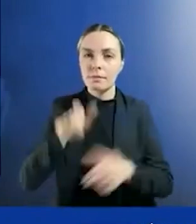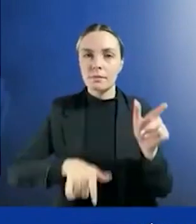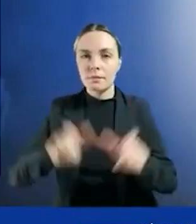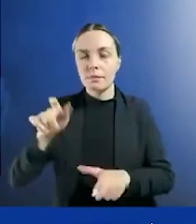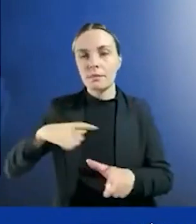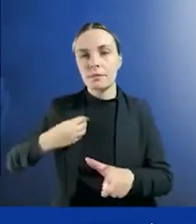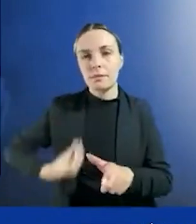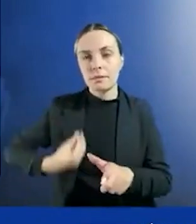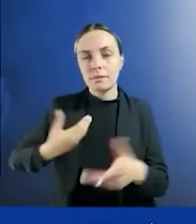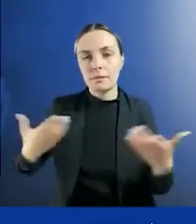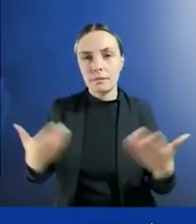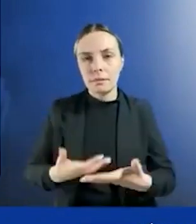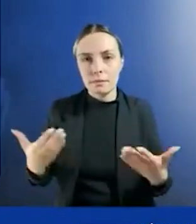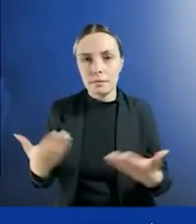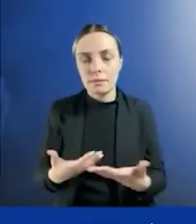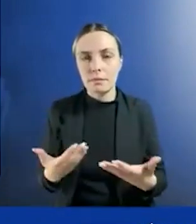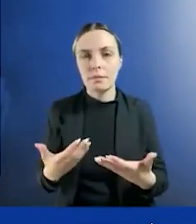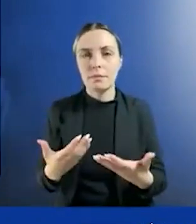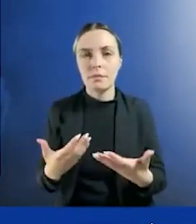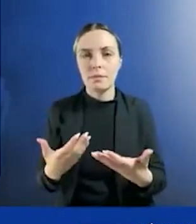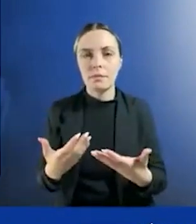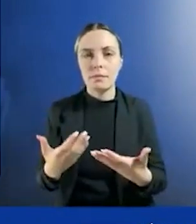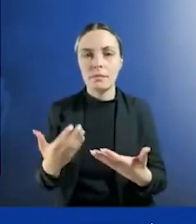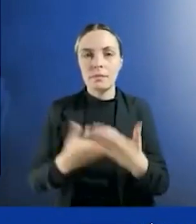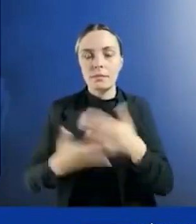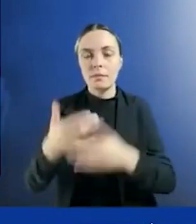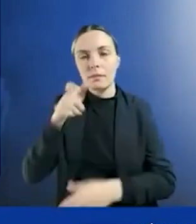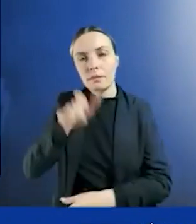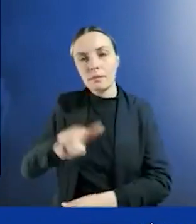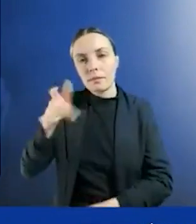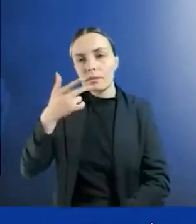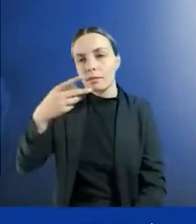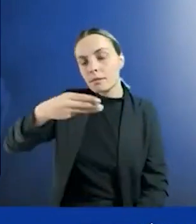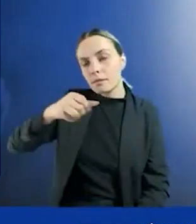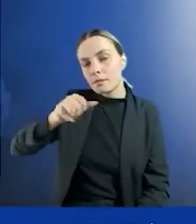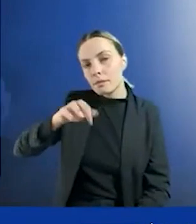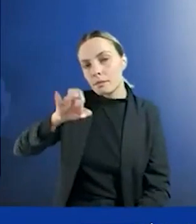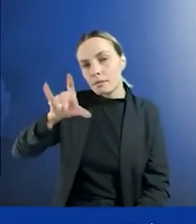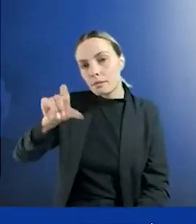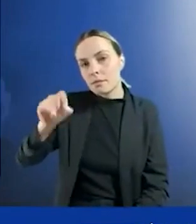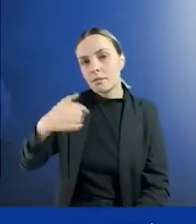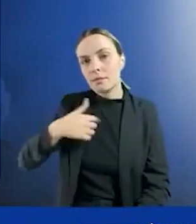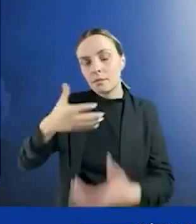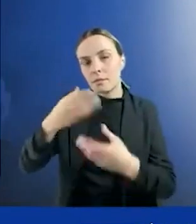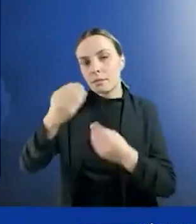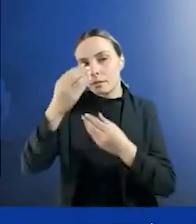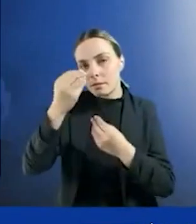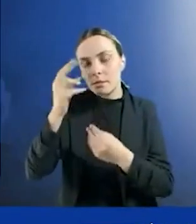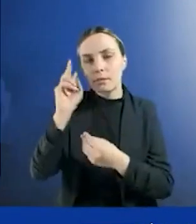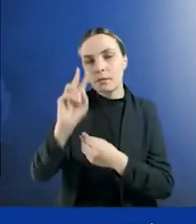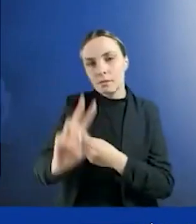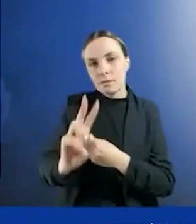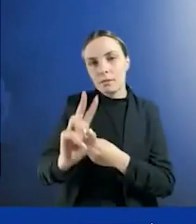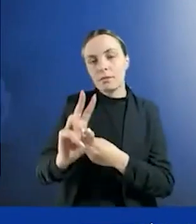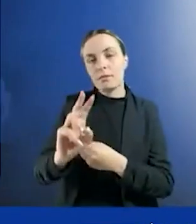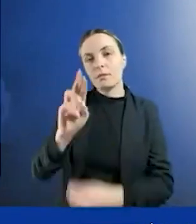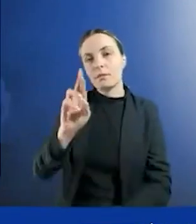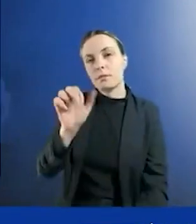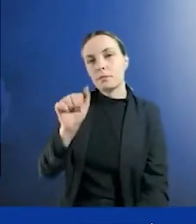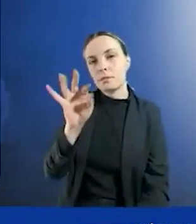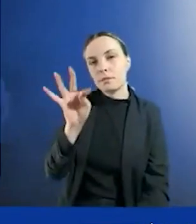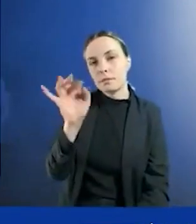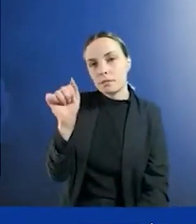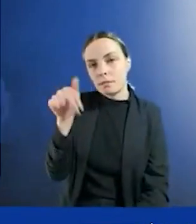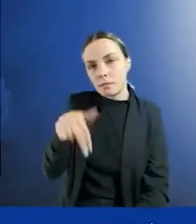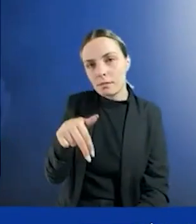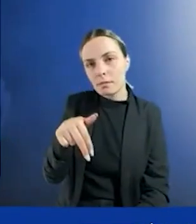muito brevemente, porque, como disse o secretário Marcelo, queremos muito aqui ouvir o doutor Ratan Lau, né, mas